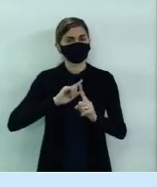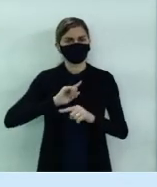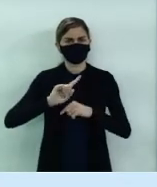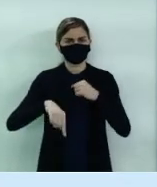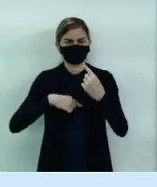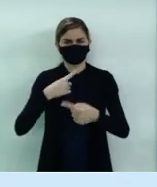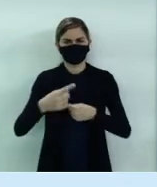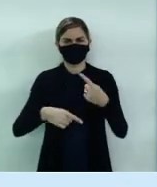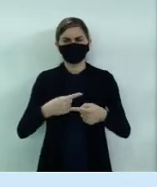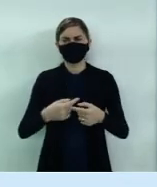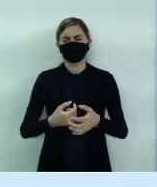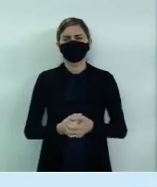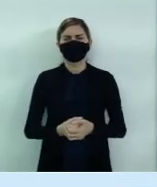Depois, eu tenho